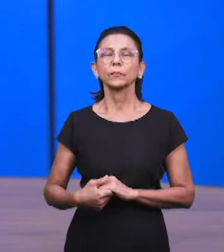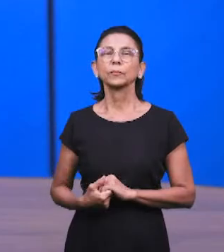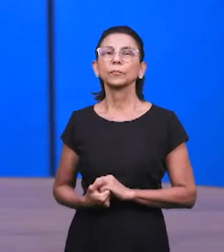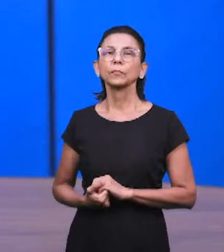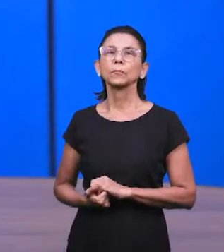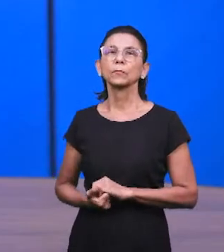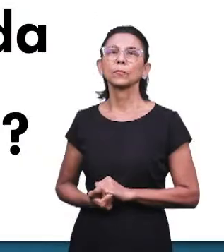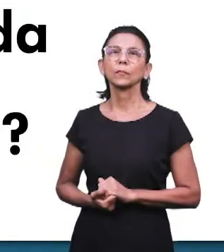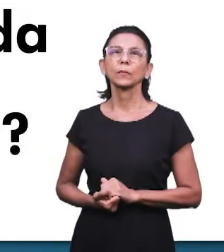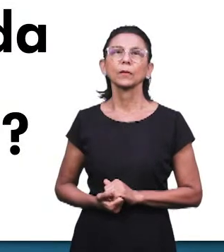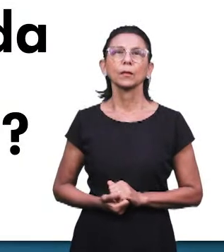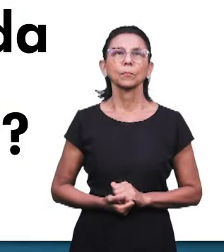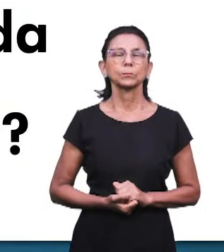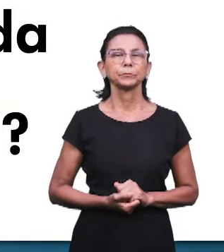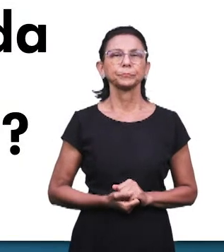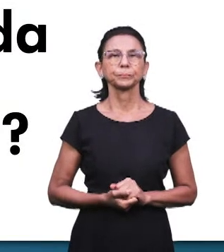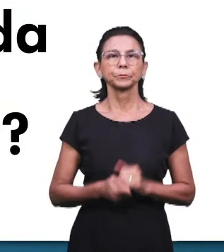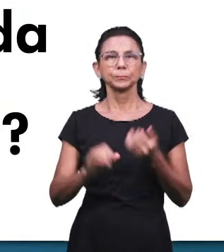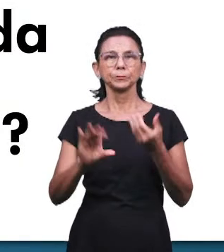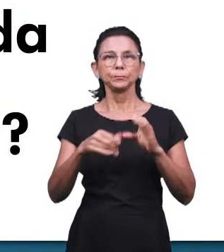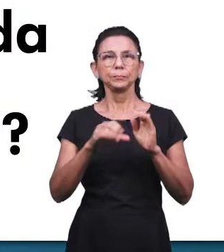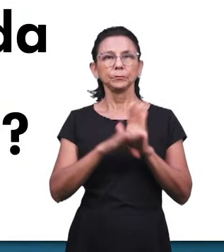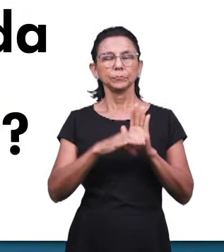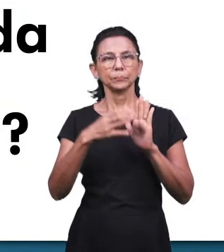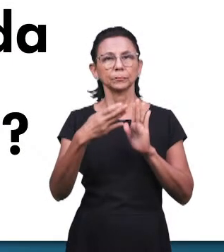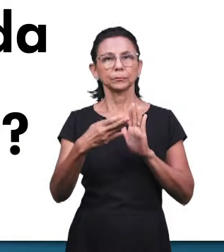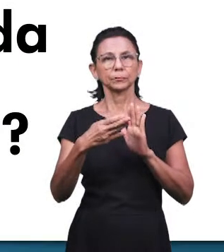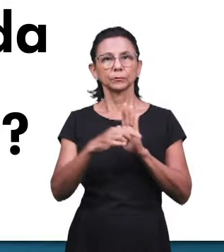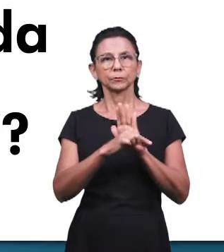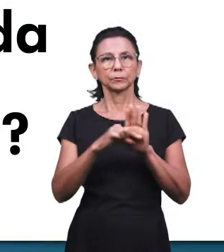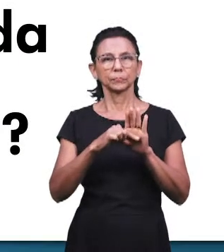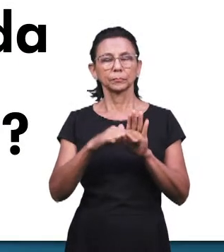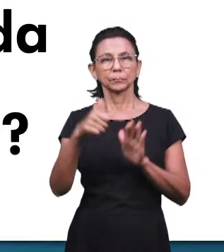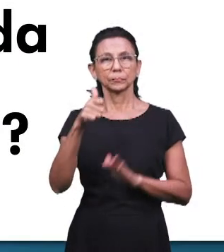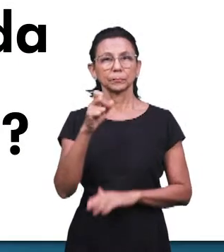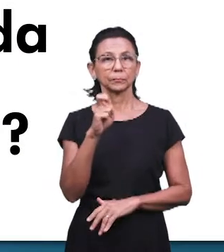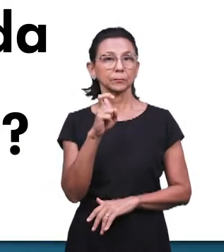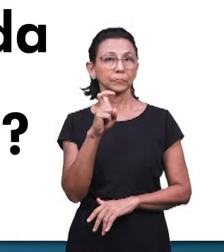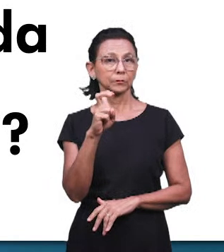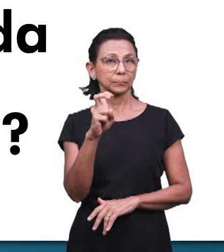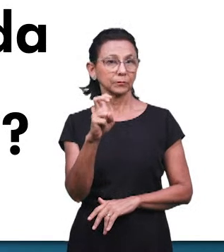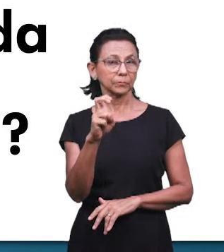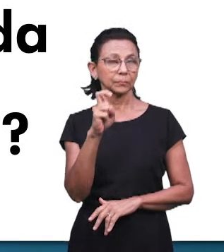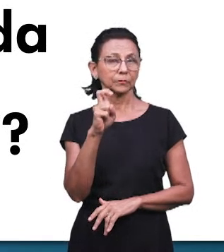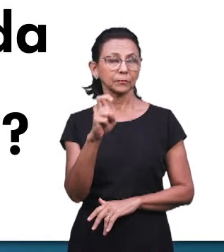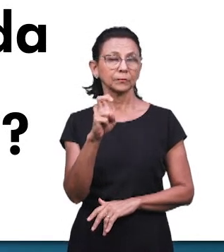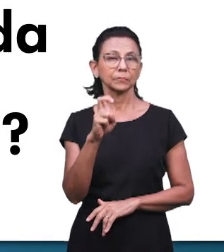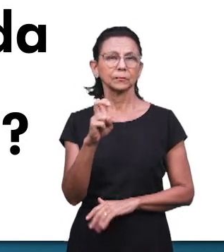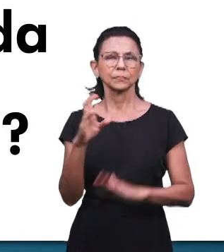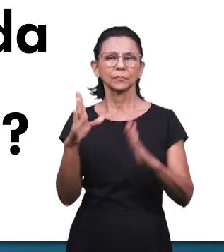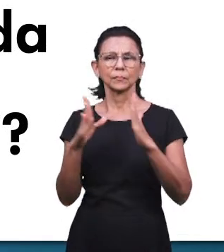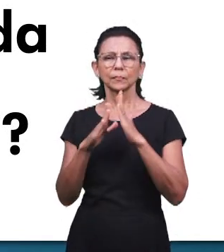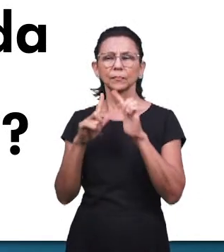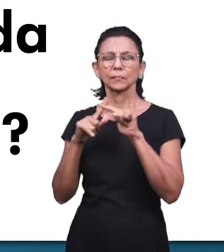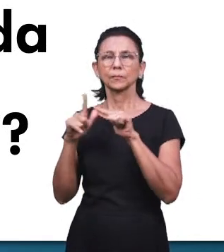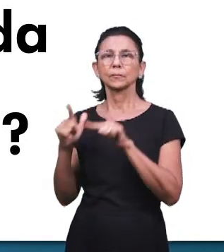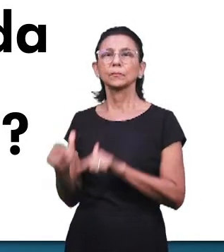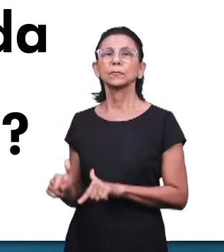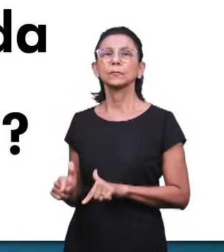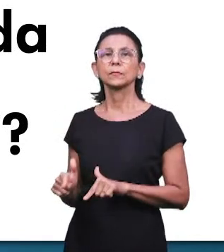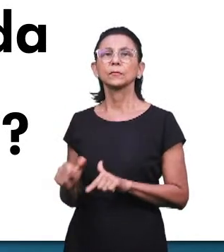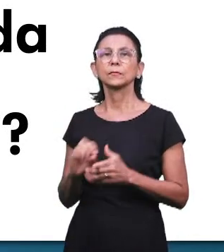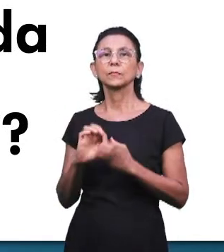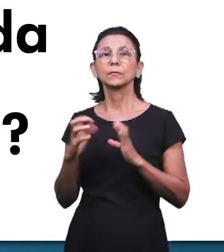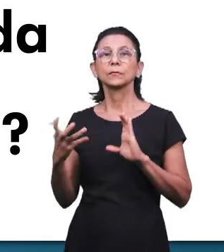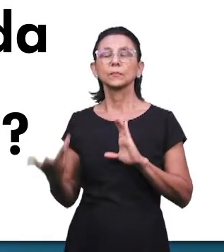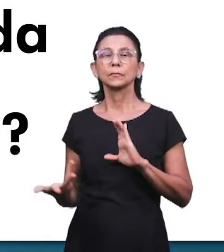vamos ler. Ela diz assim: lendo Cantares capítulo 4, verso 15, a igreja fiel é descrita